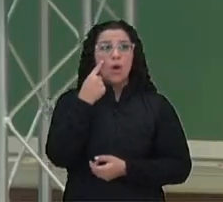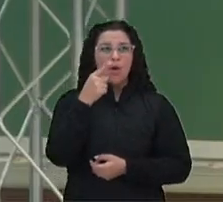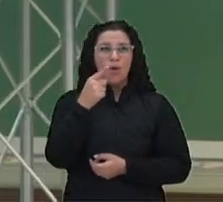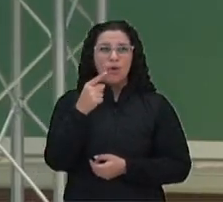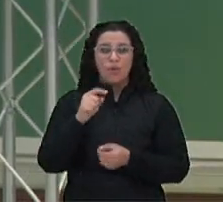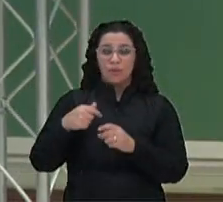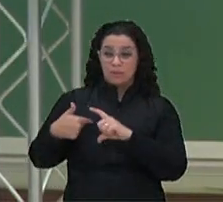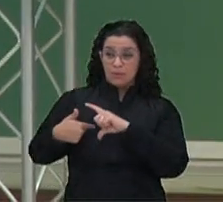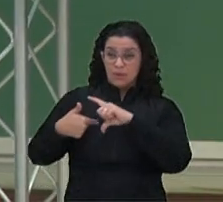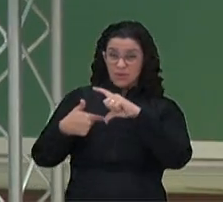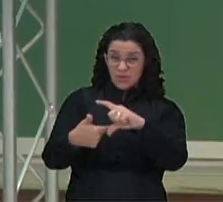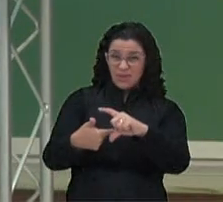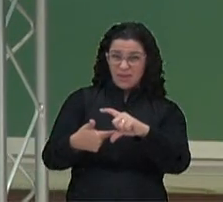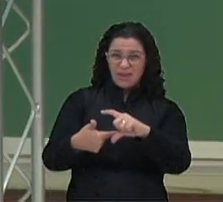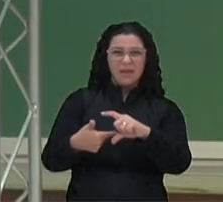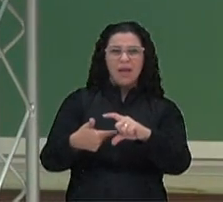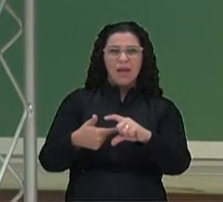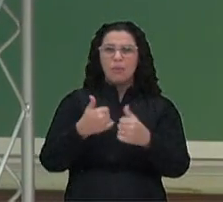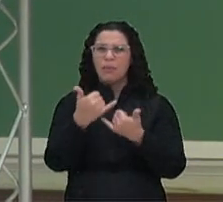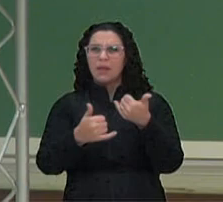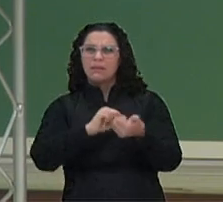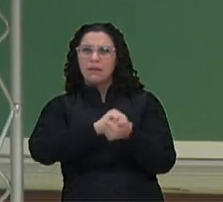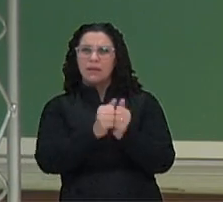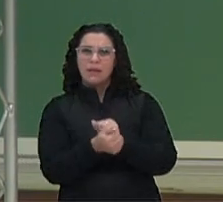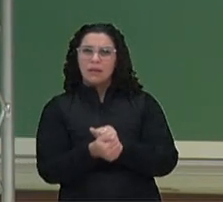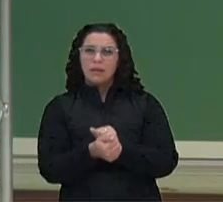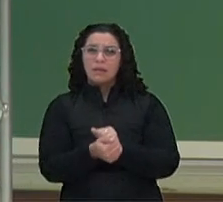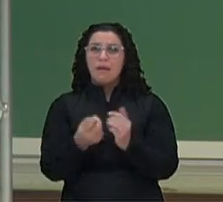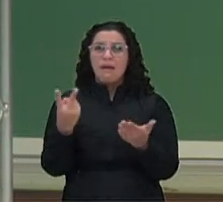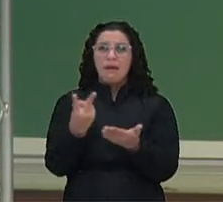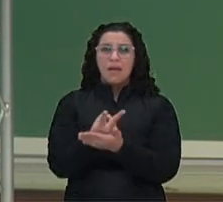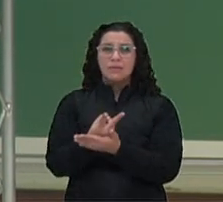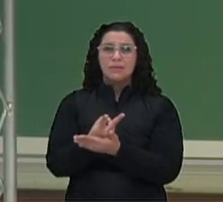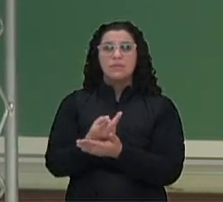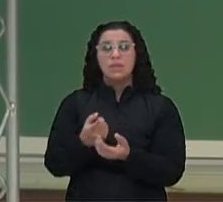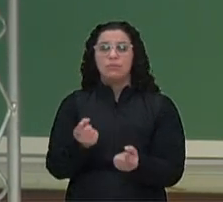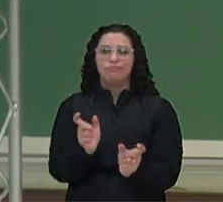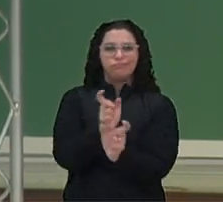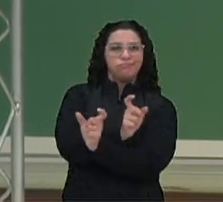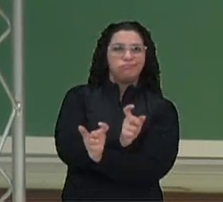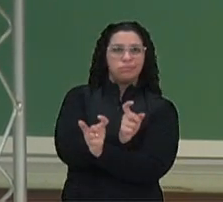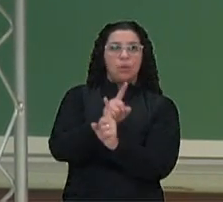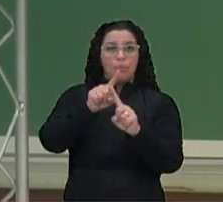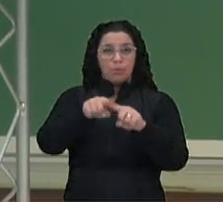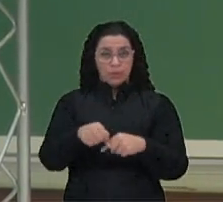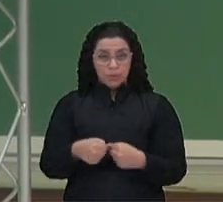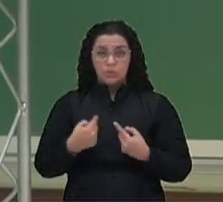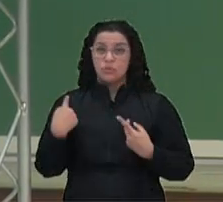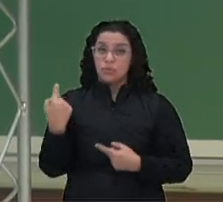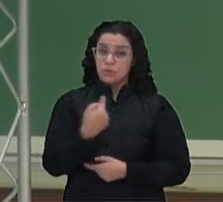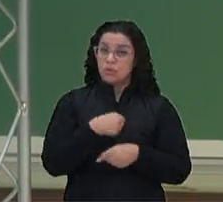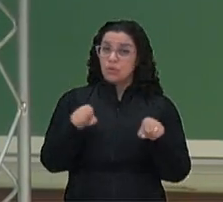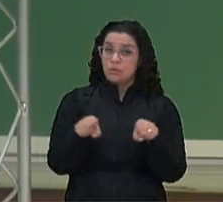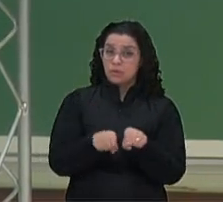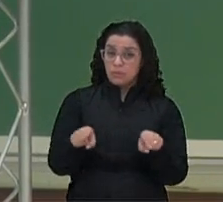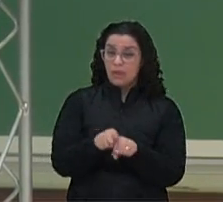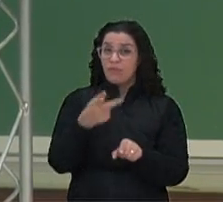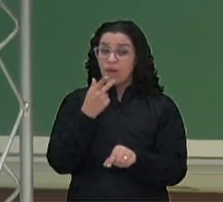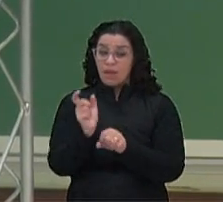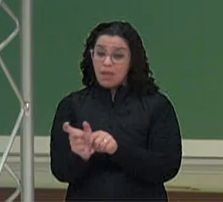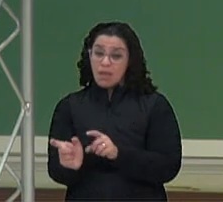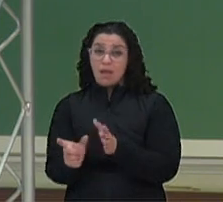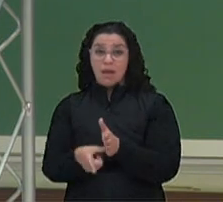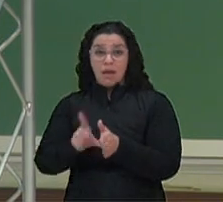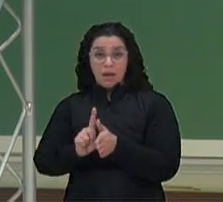traditional pastime, estaria errado se eu dissesse pastimes traditional, ok? Então, além de ele vir antes